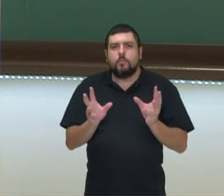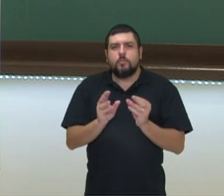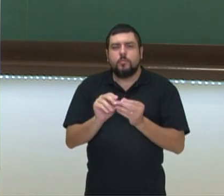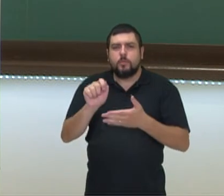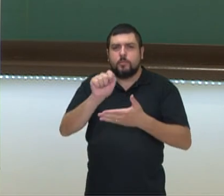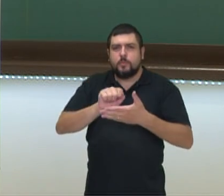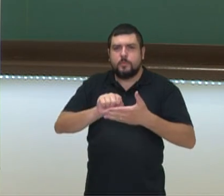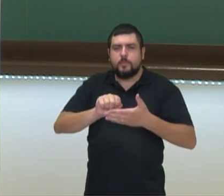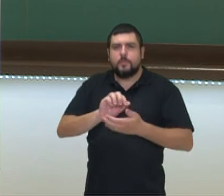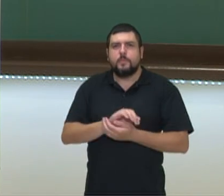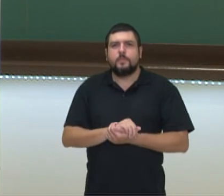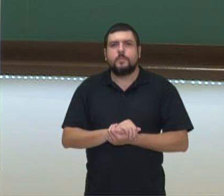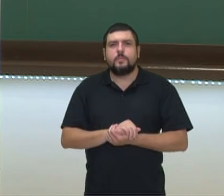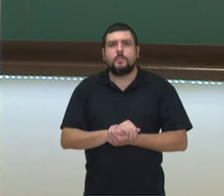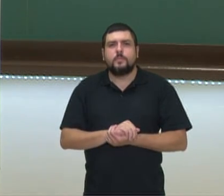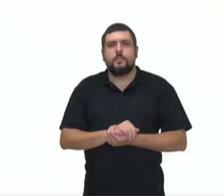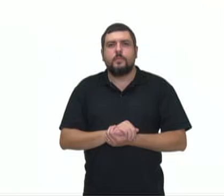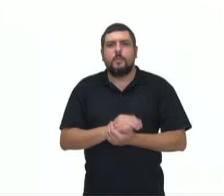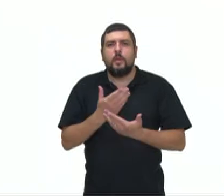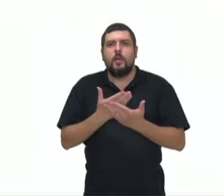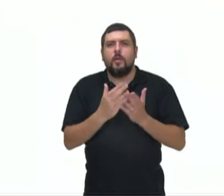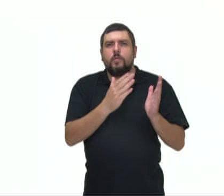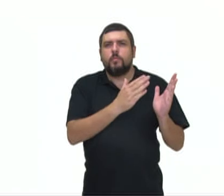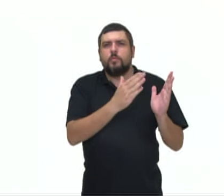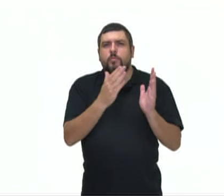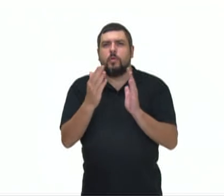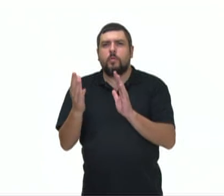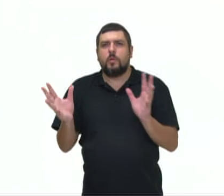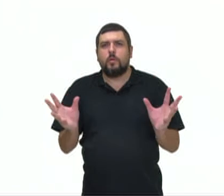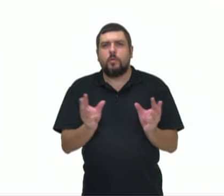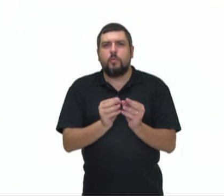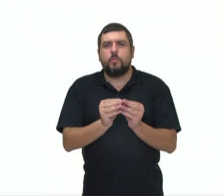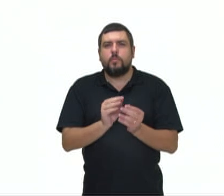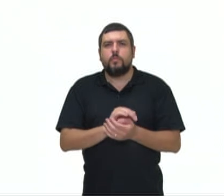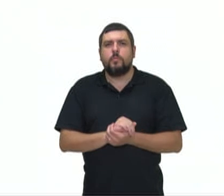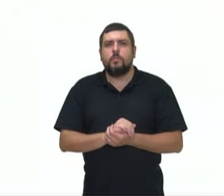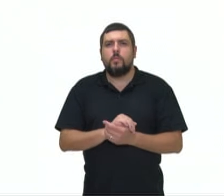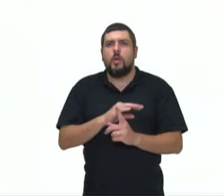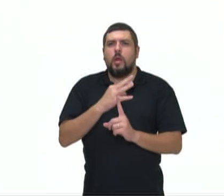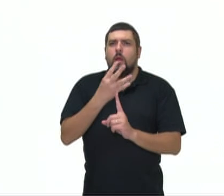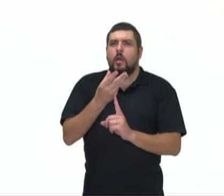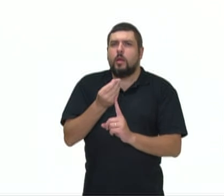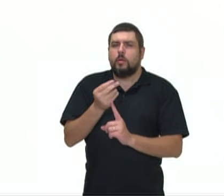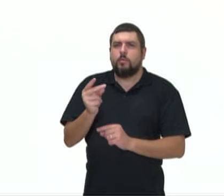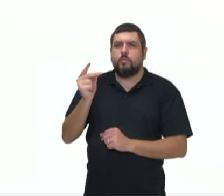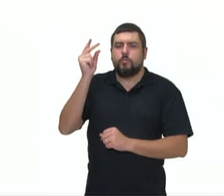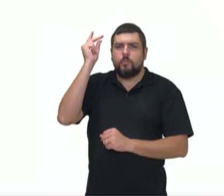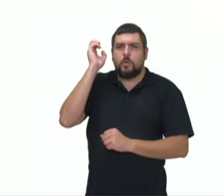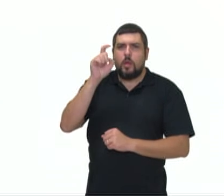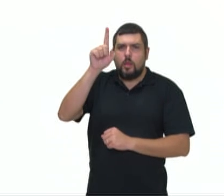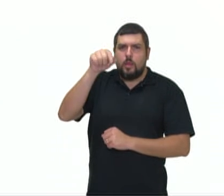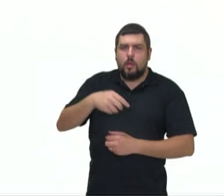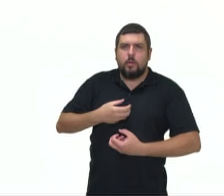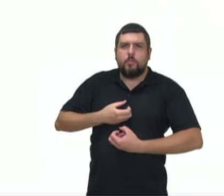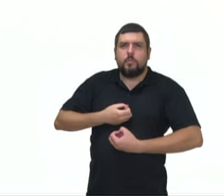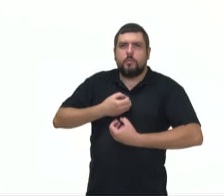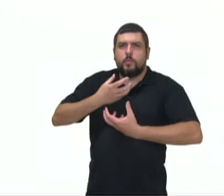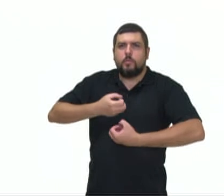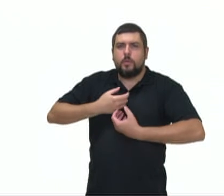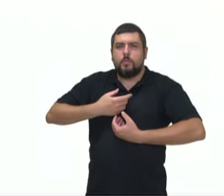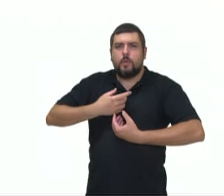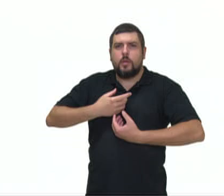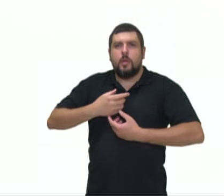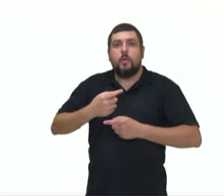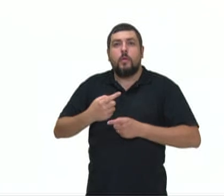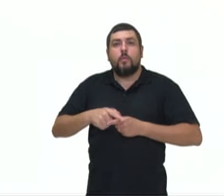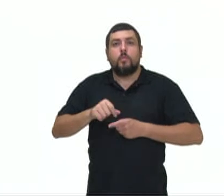parágrafo. Pessoal, retomada. A arte rupestre é uma demonstração de arte do homem da pré-história. Quando a gente diz arte